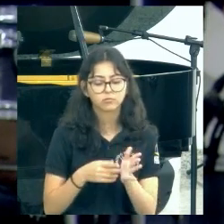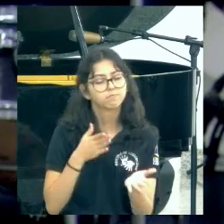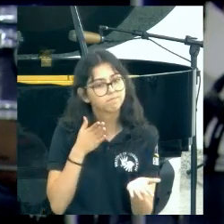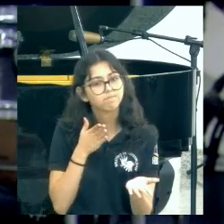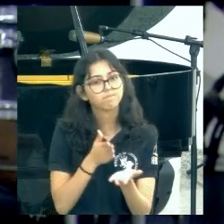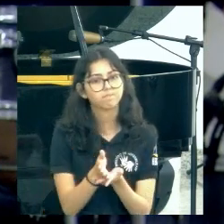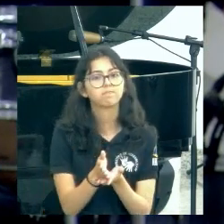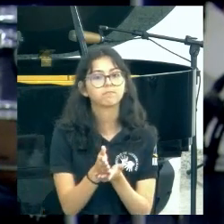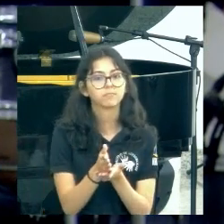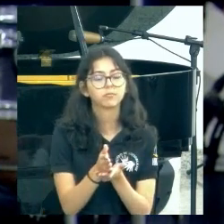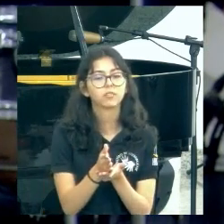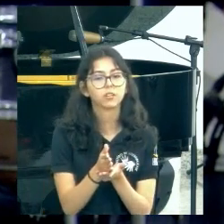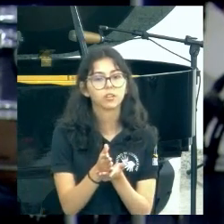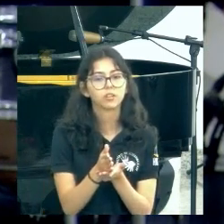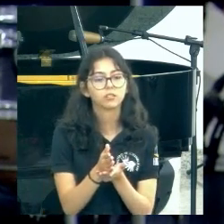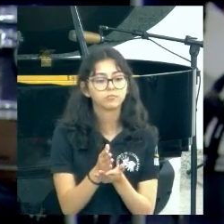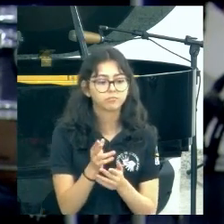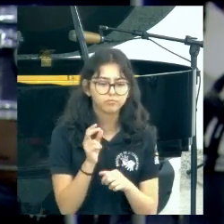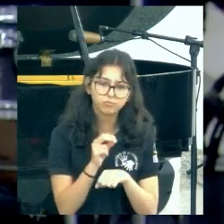Cuidado para não escolher o engano,